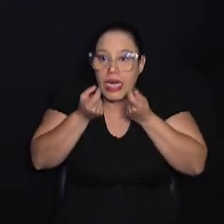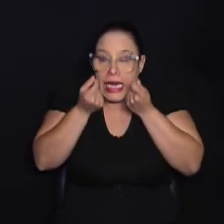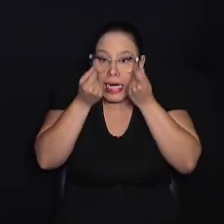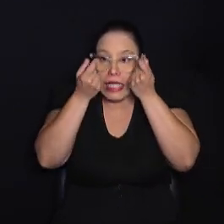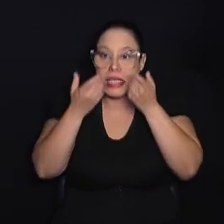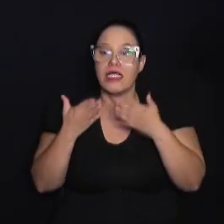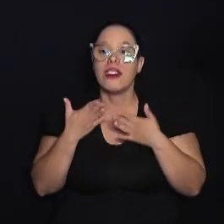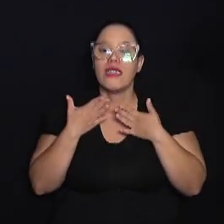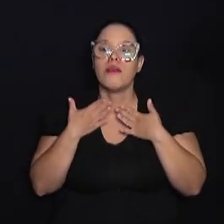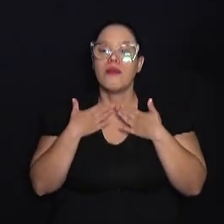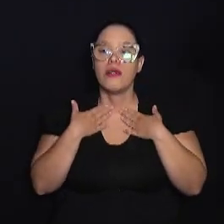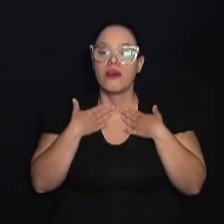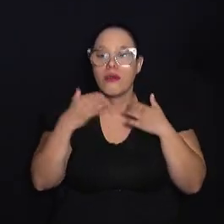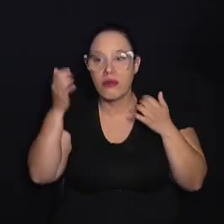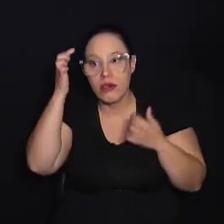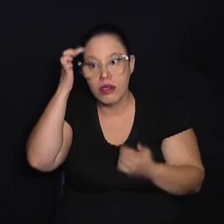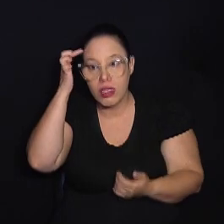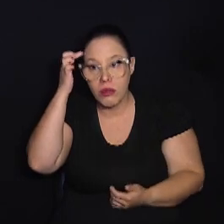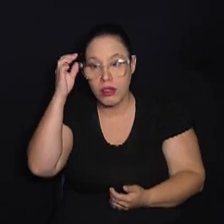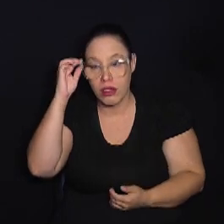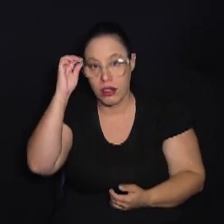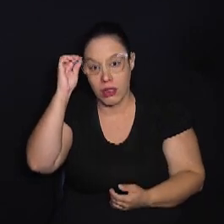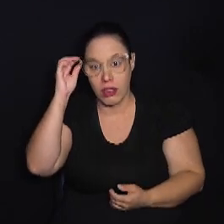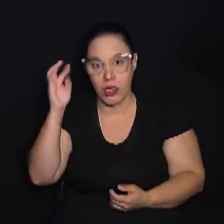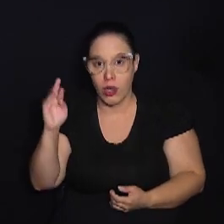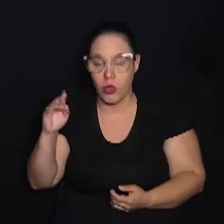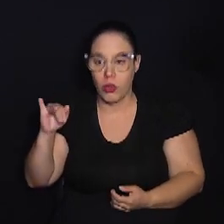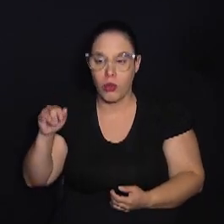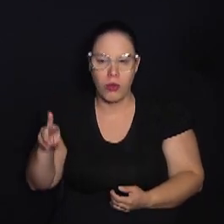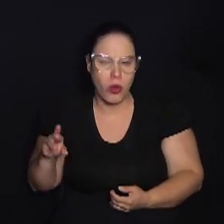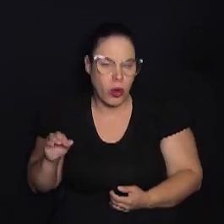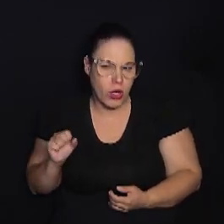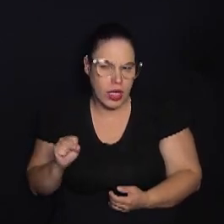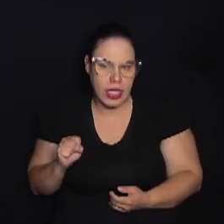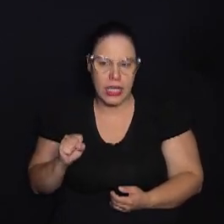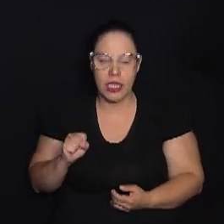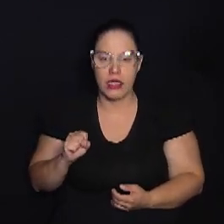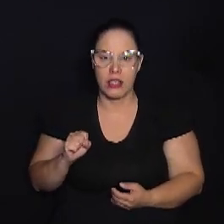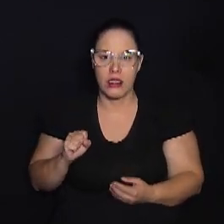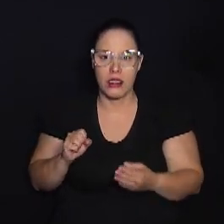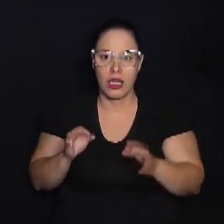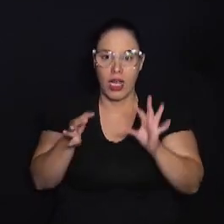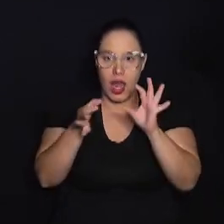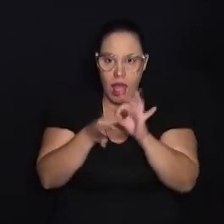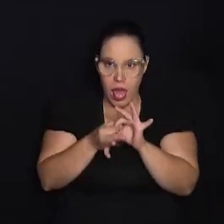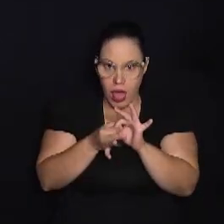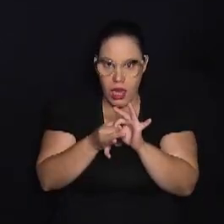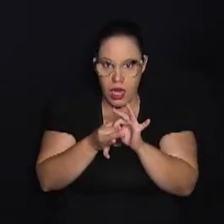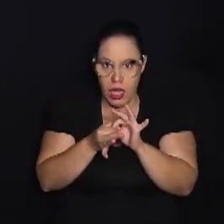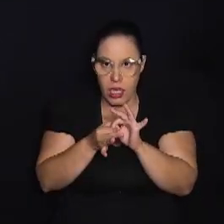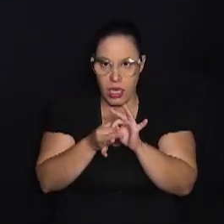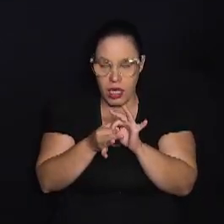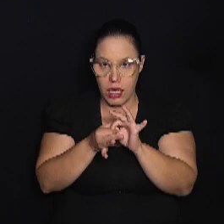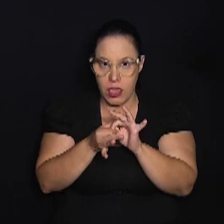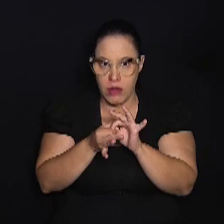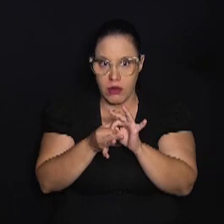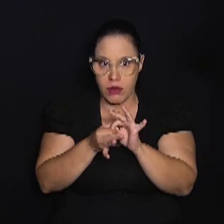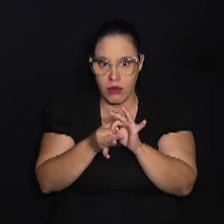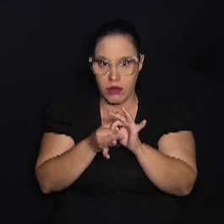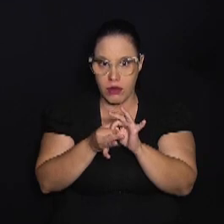pescoço? Quando a gente fala nos tumores epiteliais, a combinação etilismo, né, o